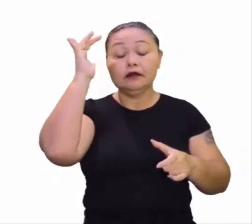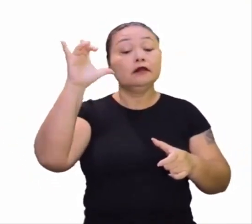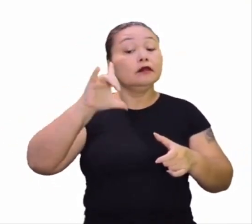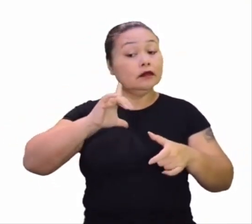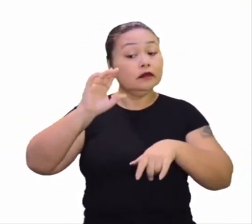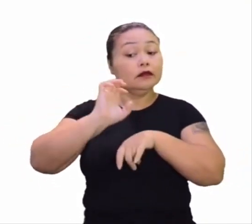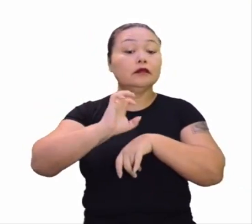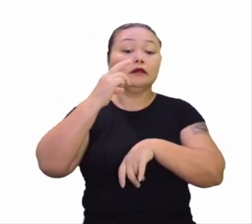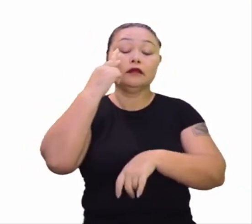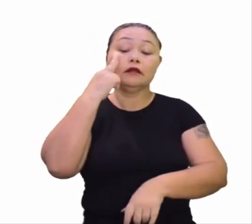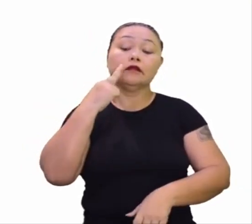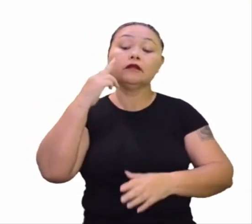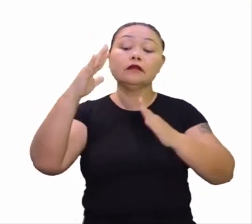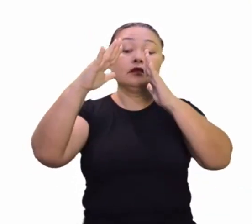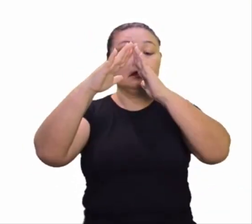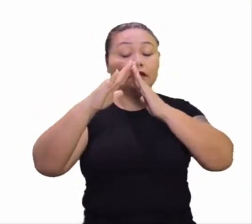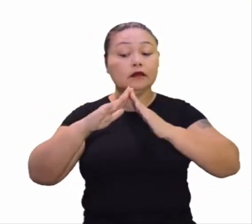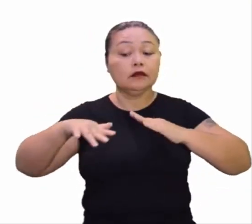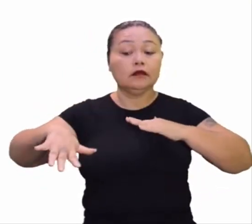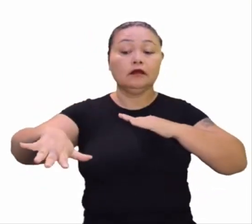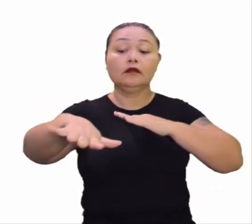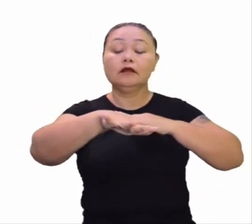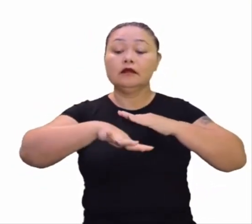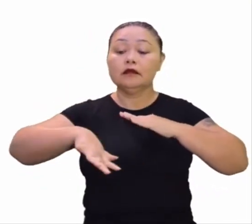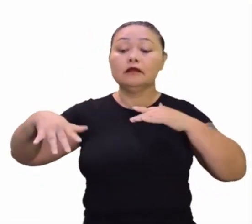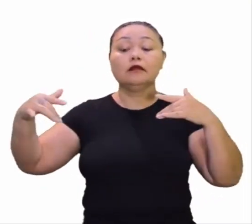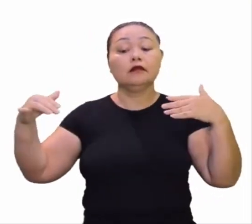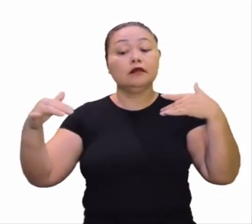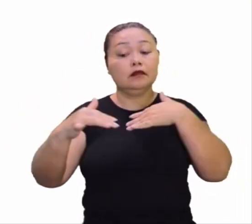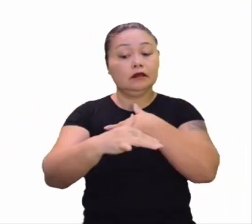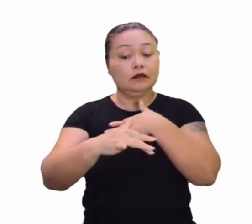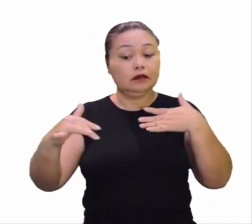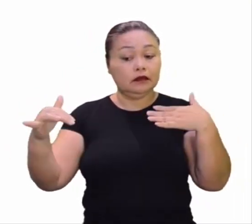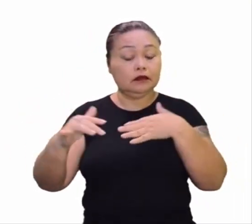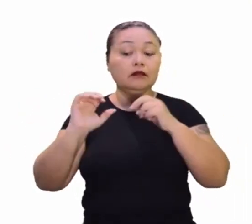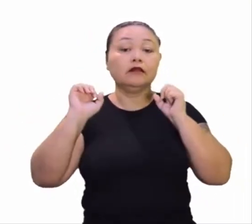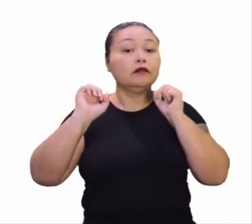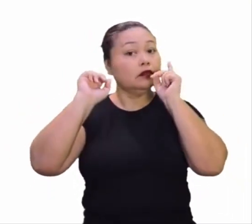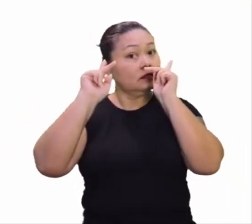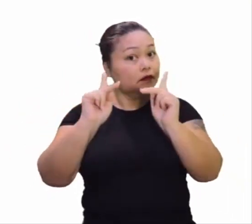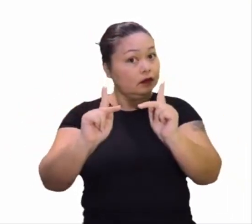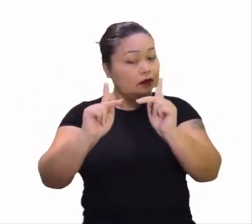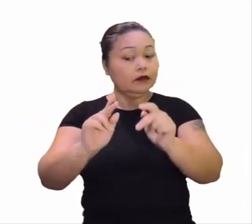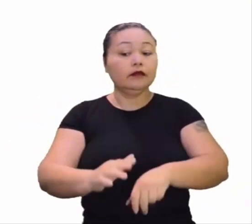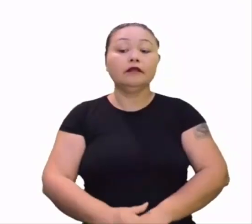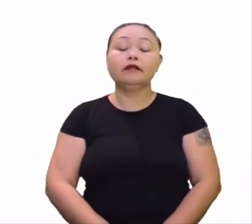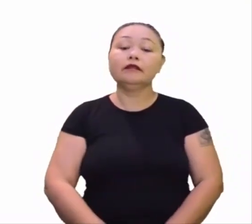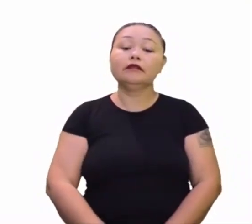em Rondônia moram na área urbana. Ok? Ok.